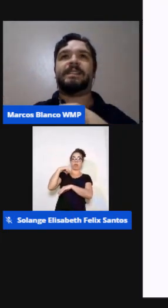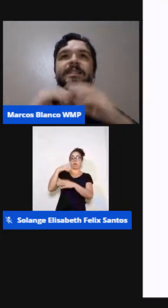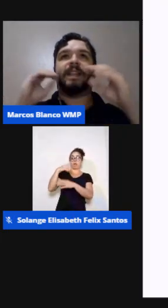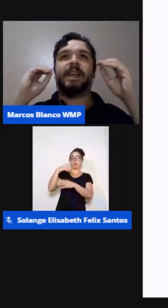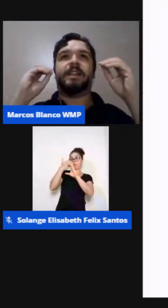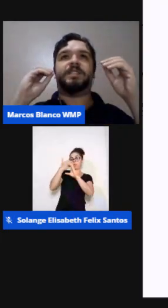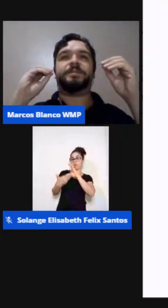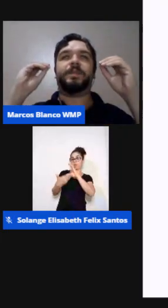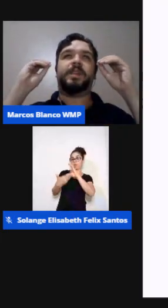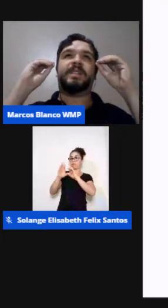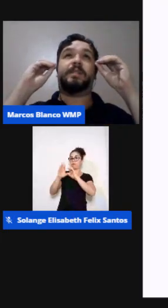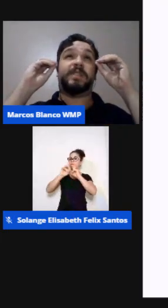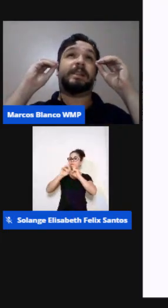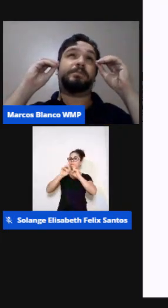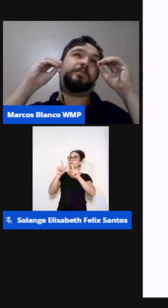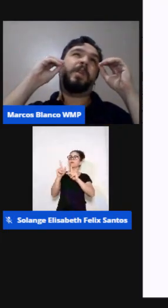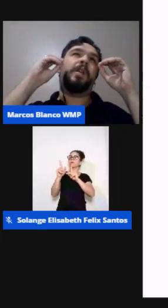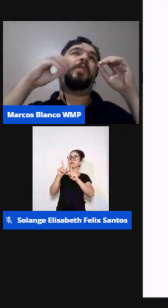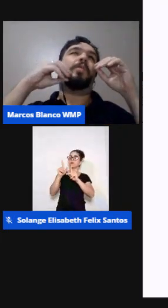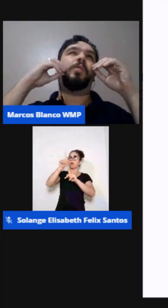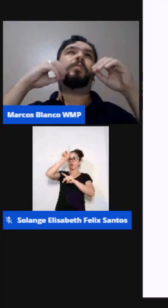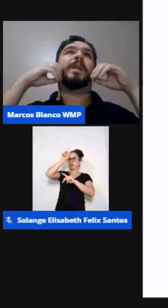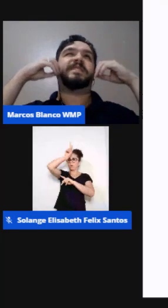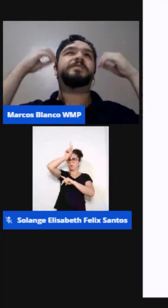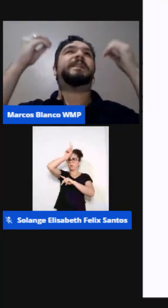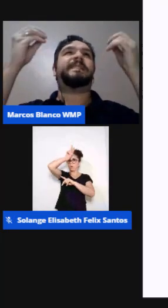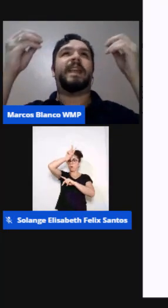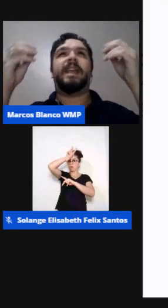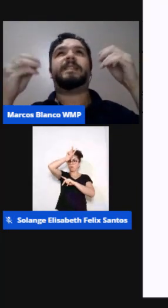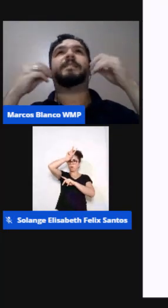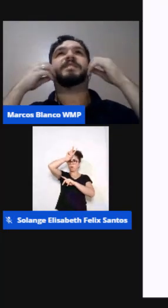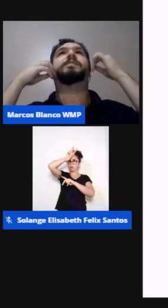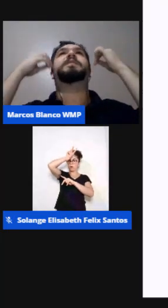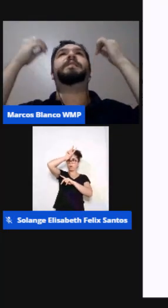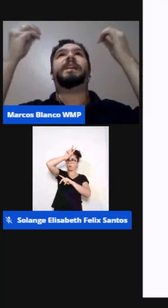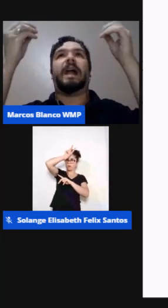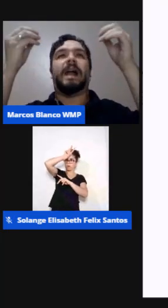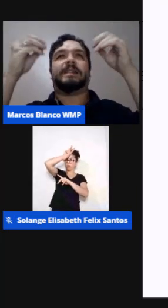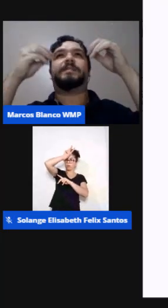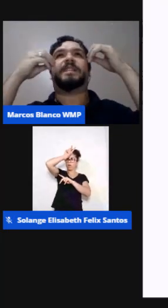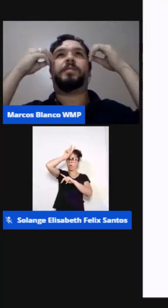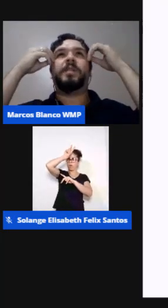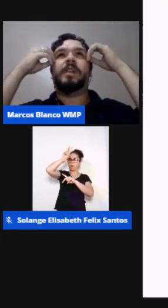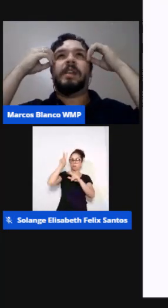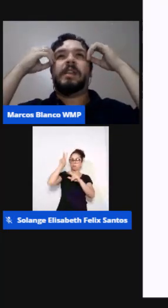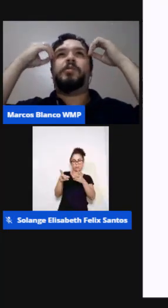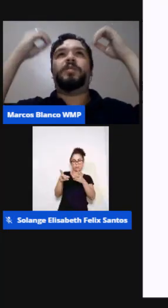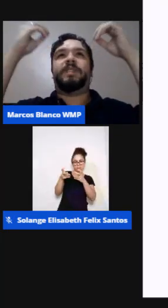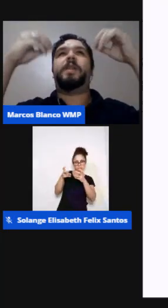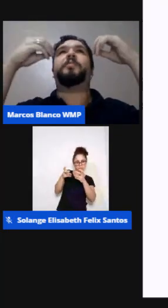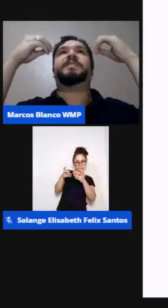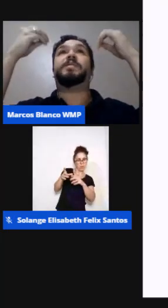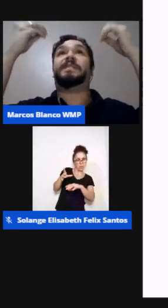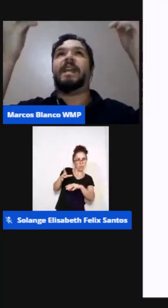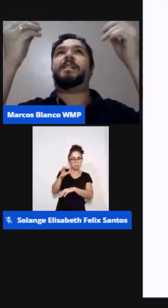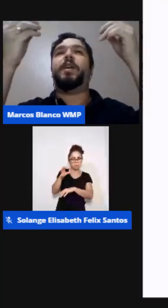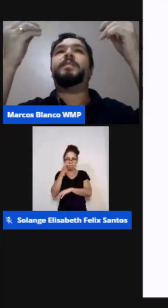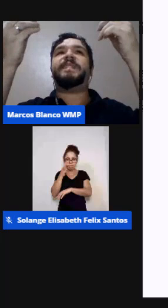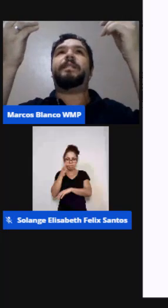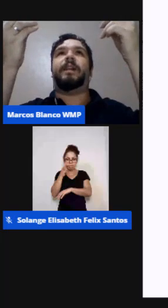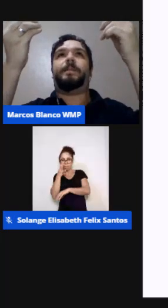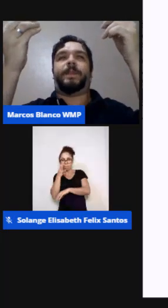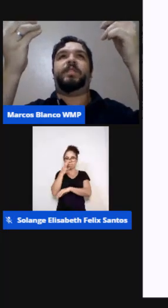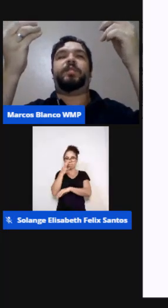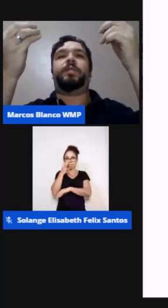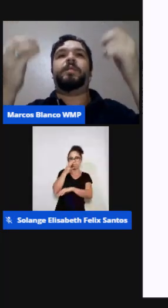tem nas antenas, você consegue, com bastante paciência, você olhando em casa, com o tempo, você consegue